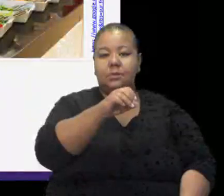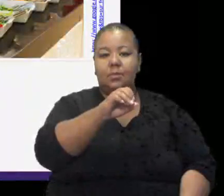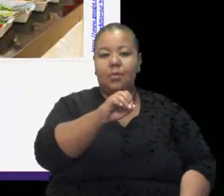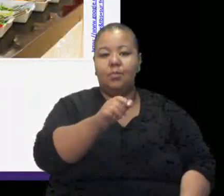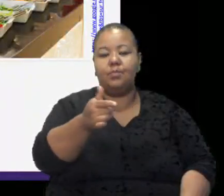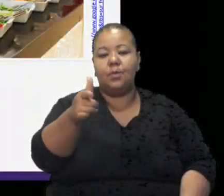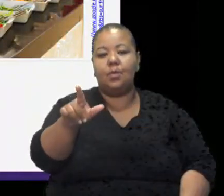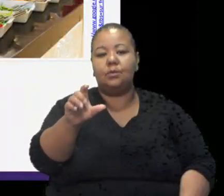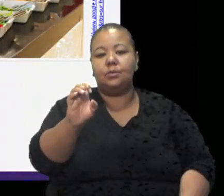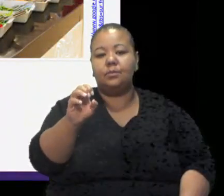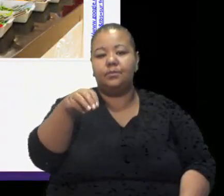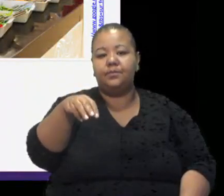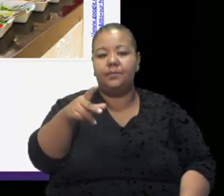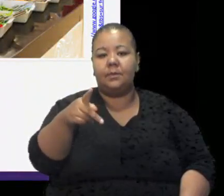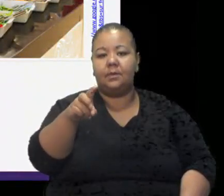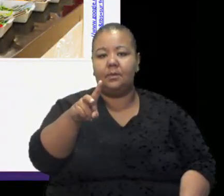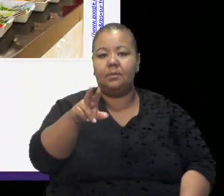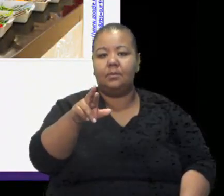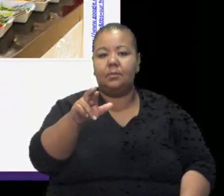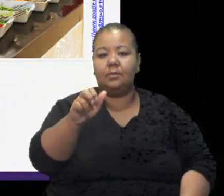push.